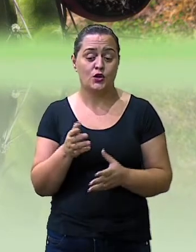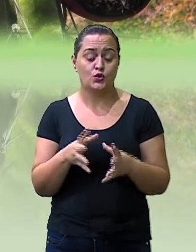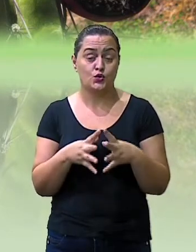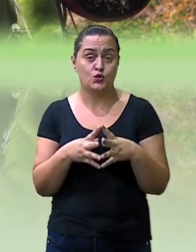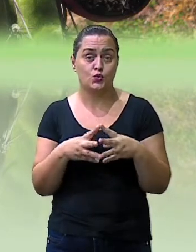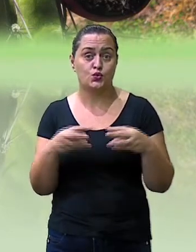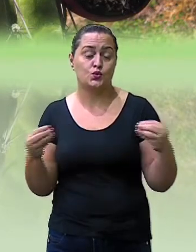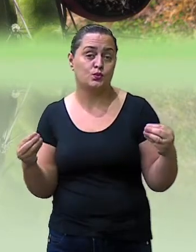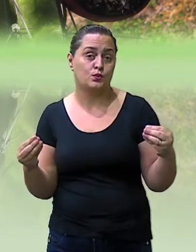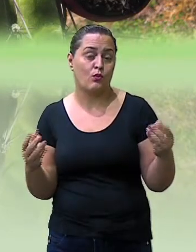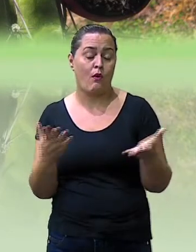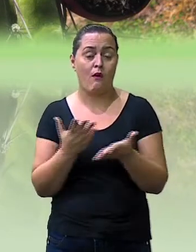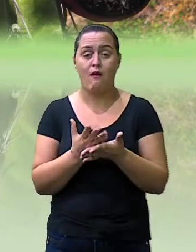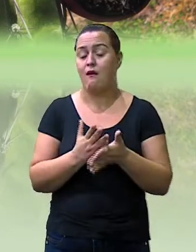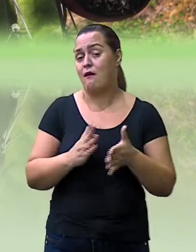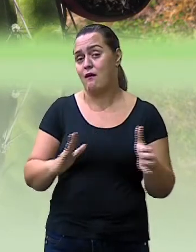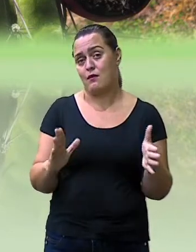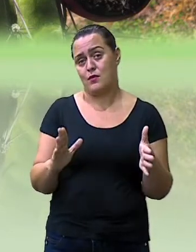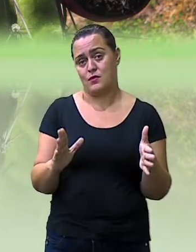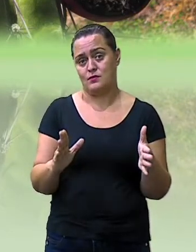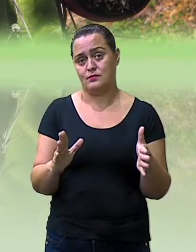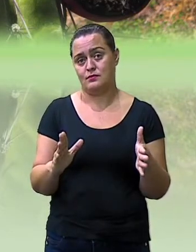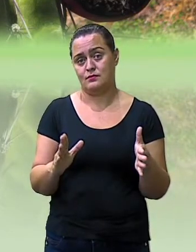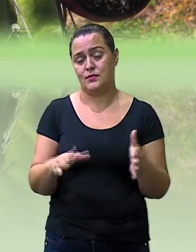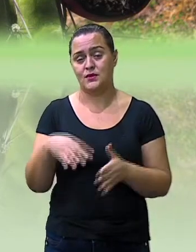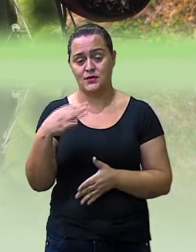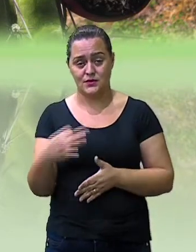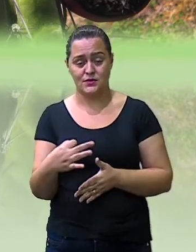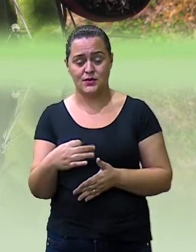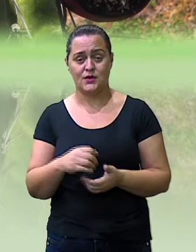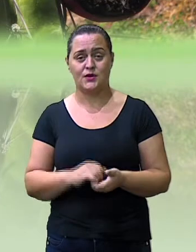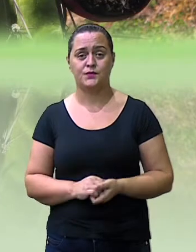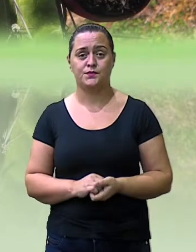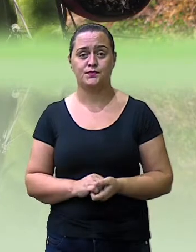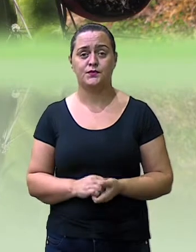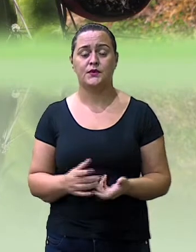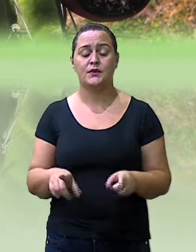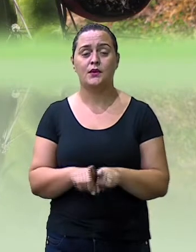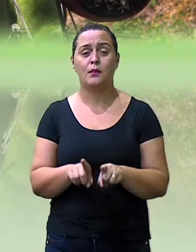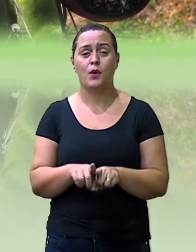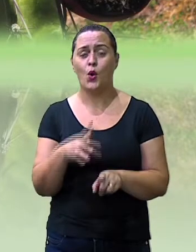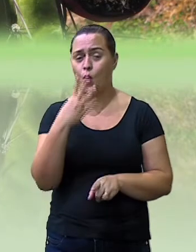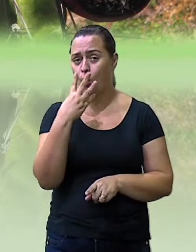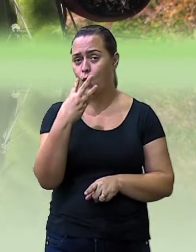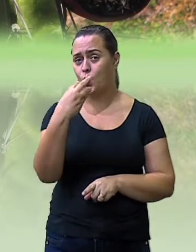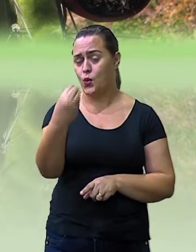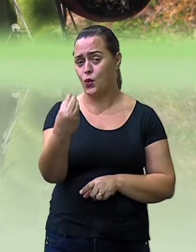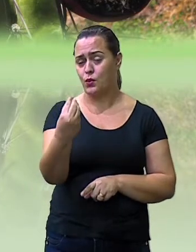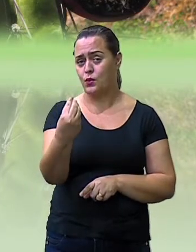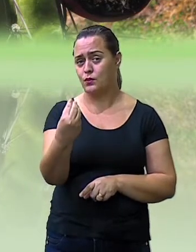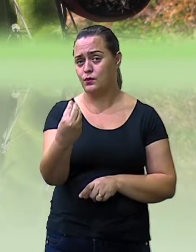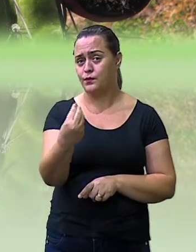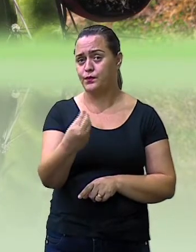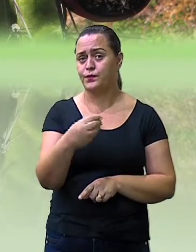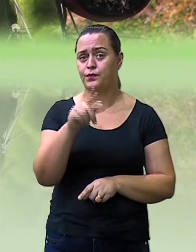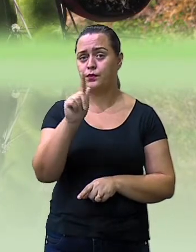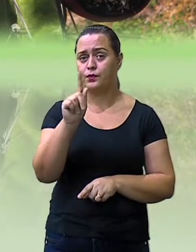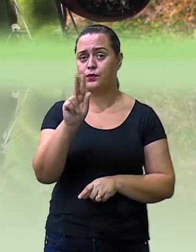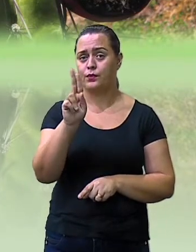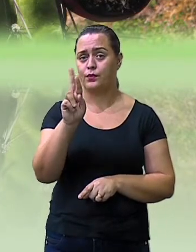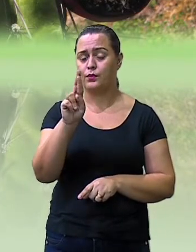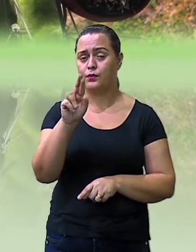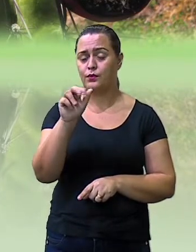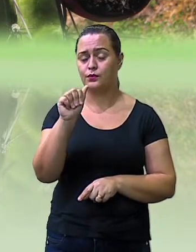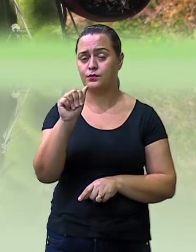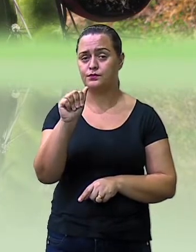do mato, a águia cinzenta, o lobo-guará, entre outras. As